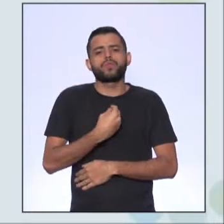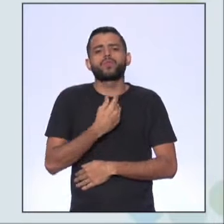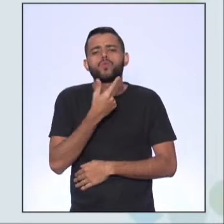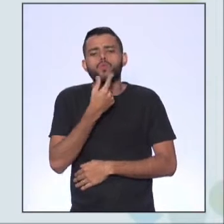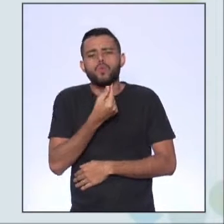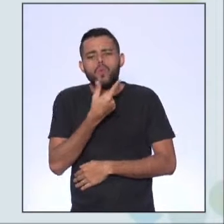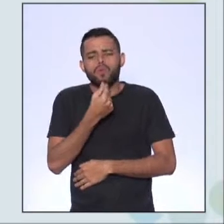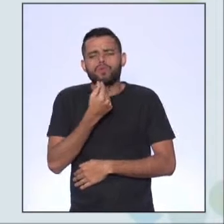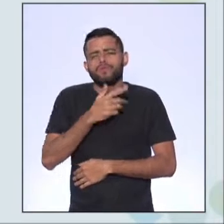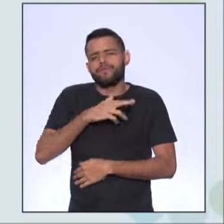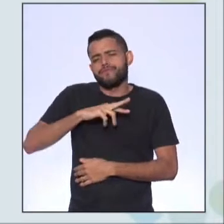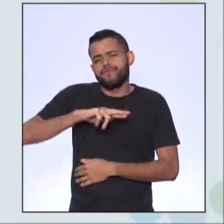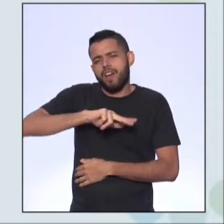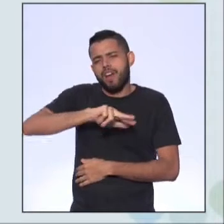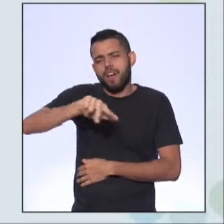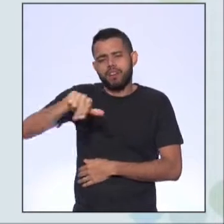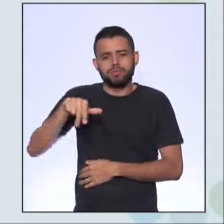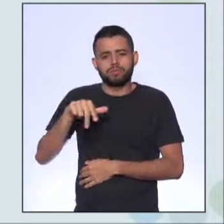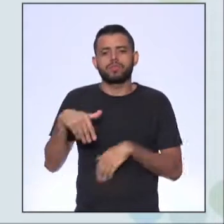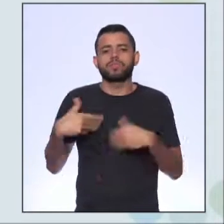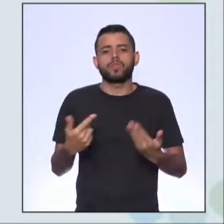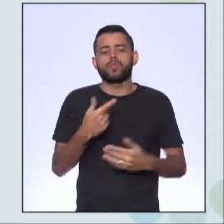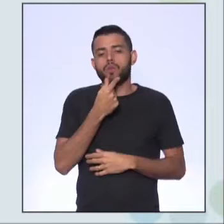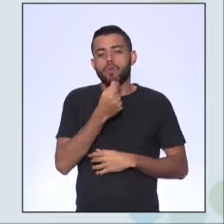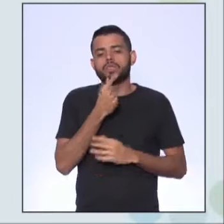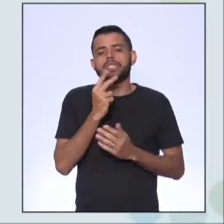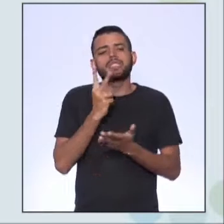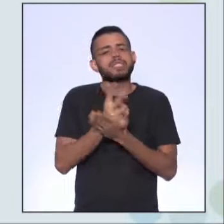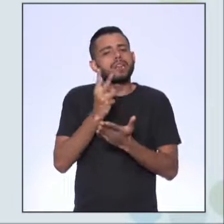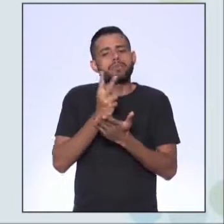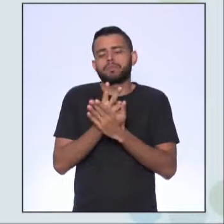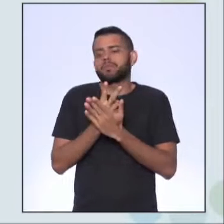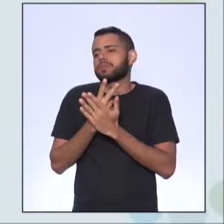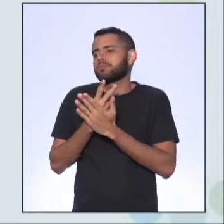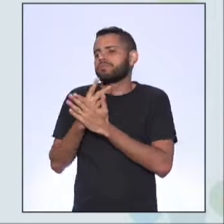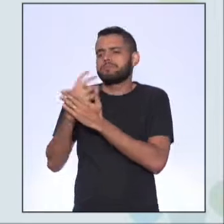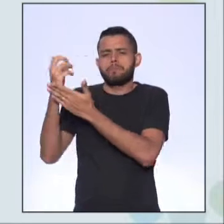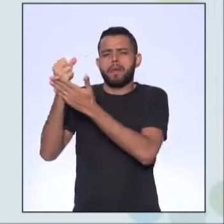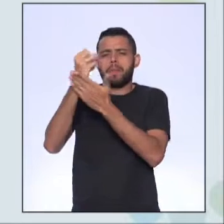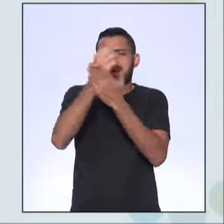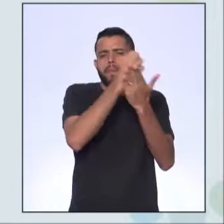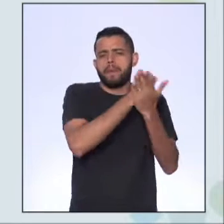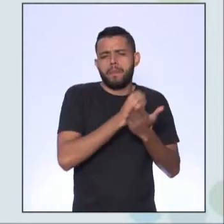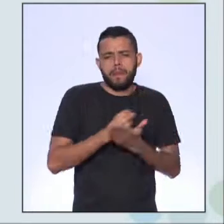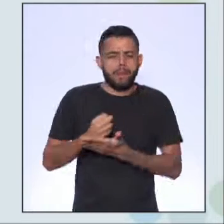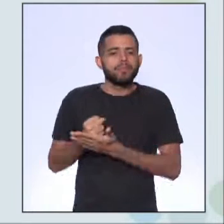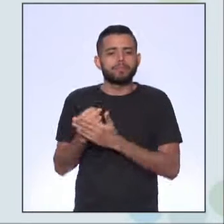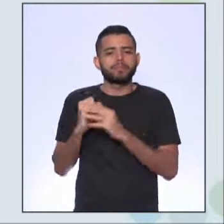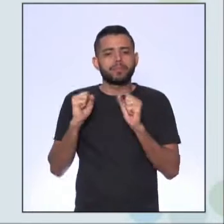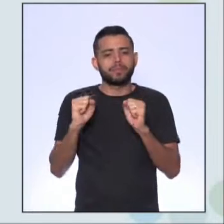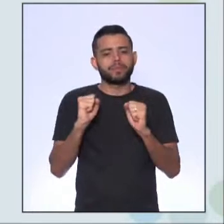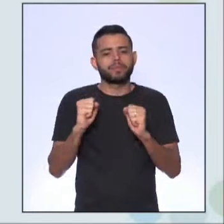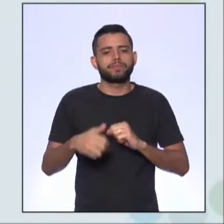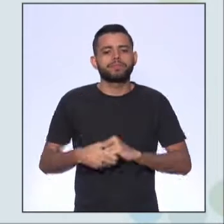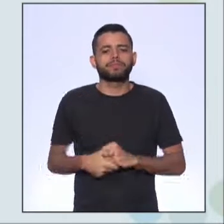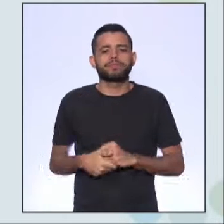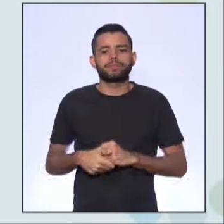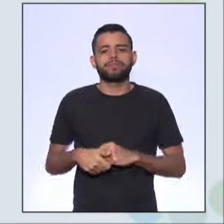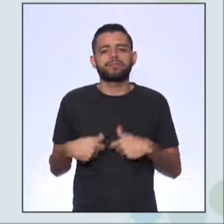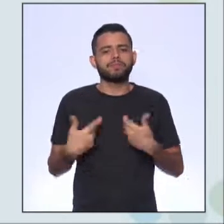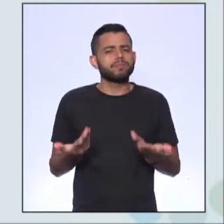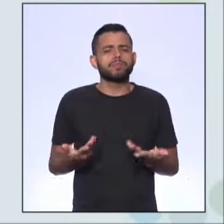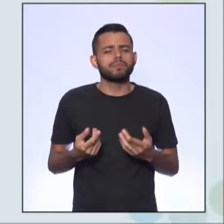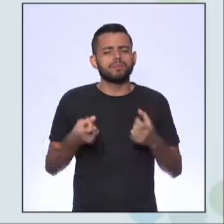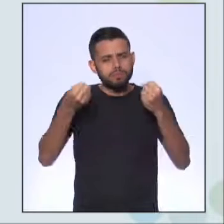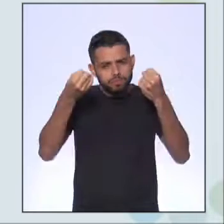várias fêmeas, o que significa que ele tem sempre diversas pretendentes à disposição para namorar. Essa descrição